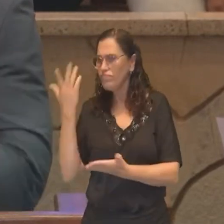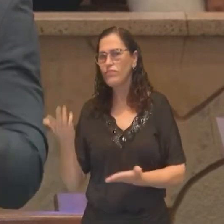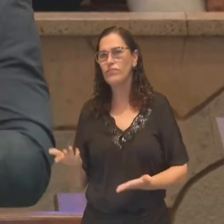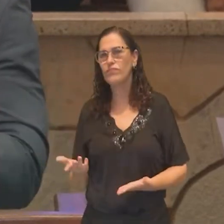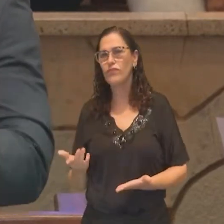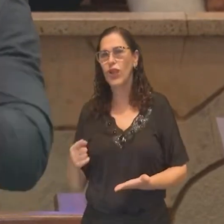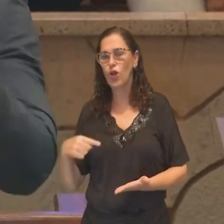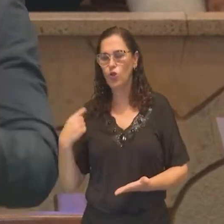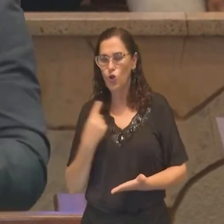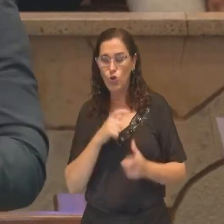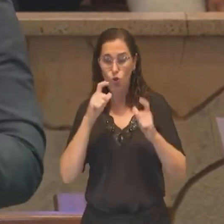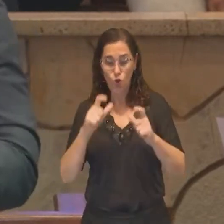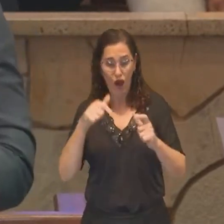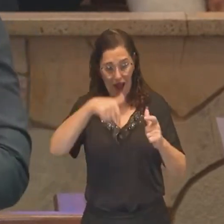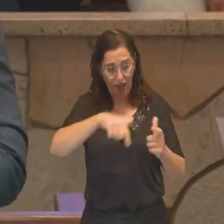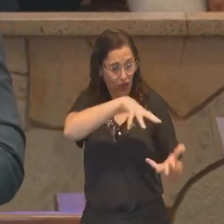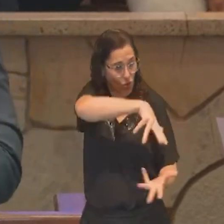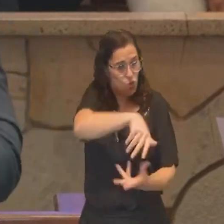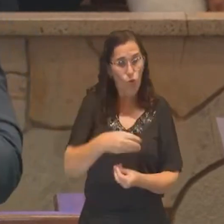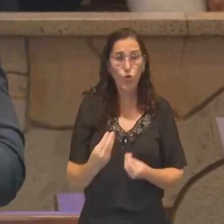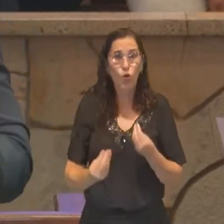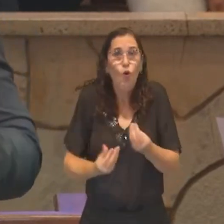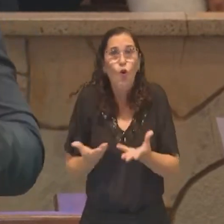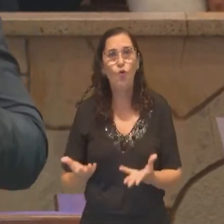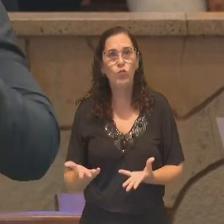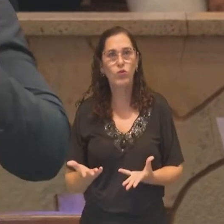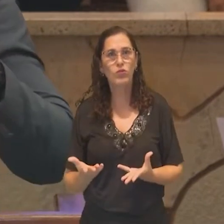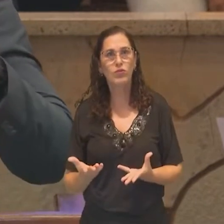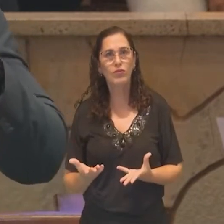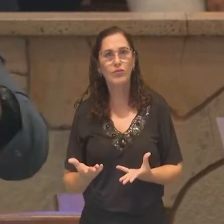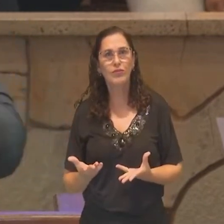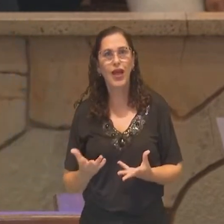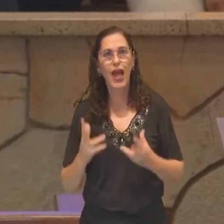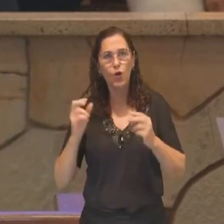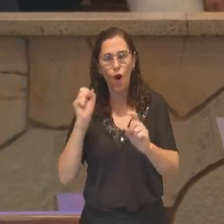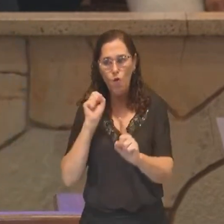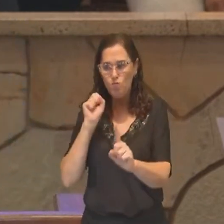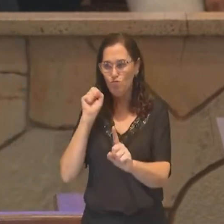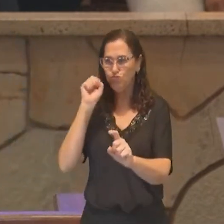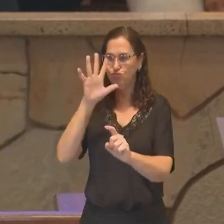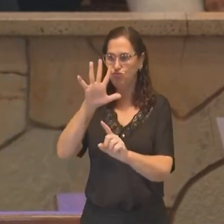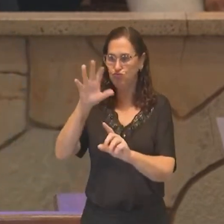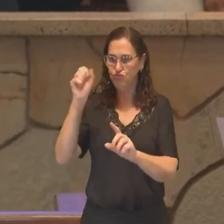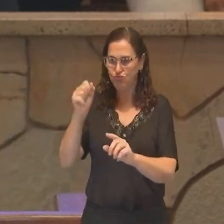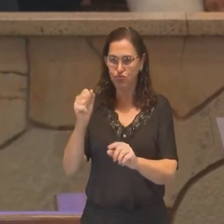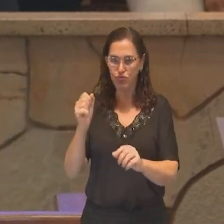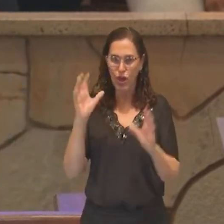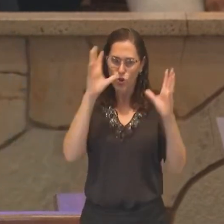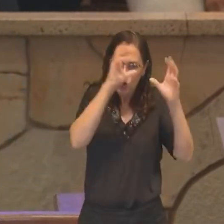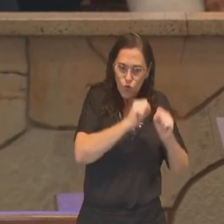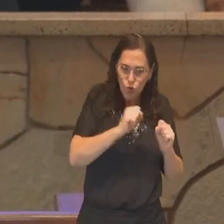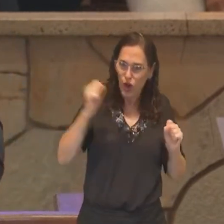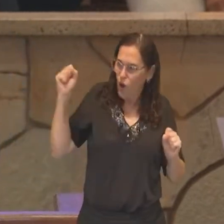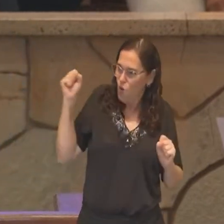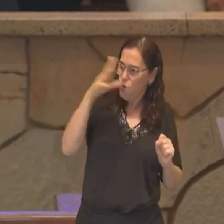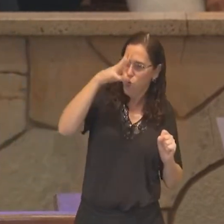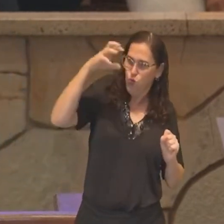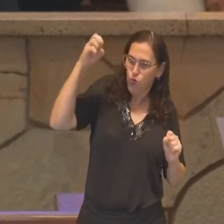o nosso lugar no mundo, que sejamos como a luz em meio à escuridão,